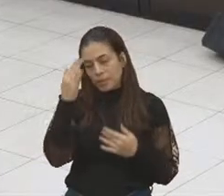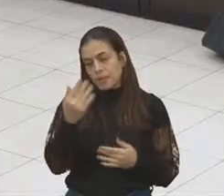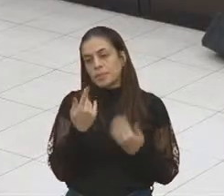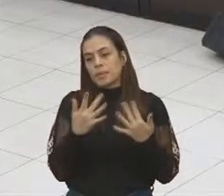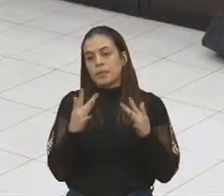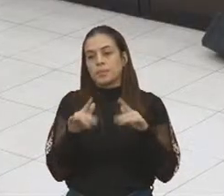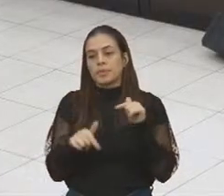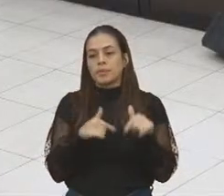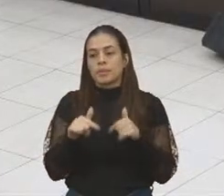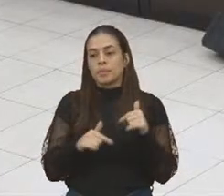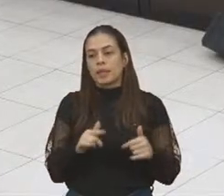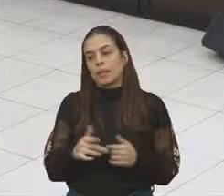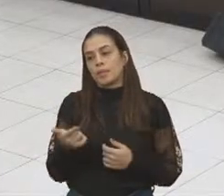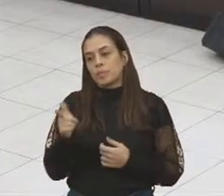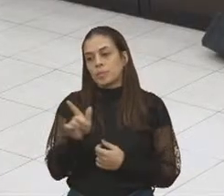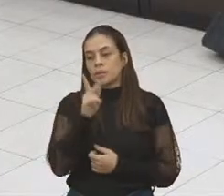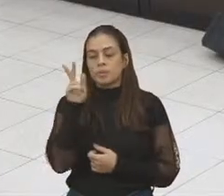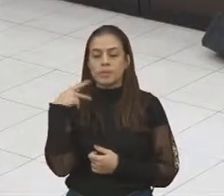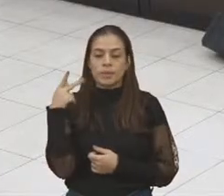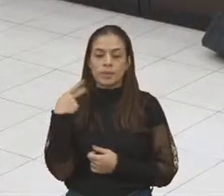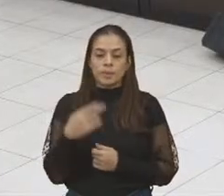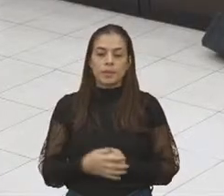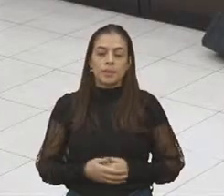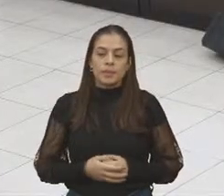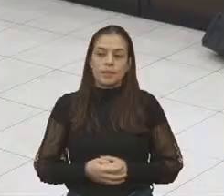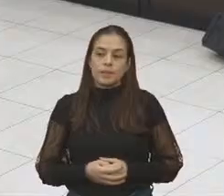Obrigado. Próximo vereador.